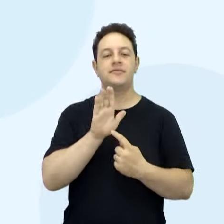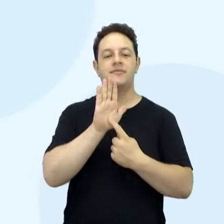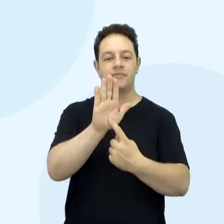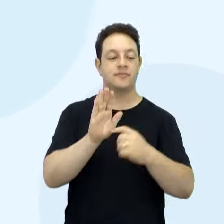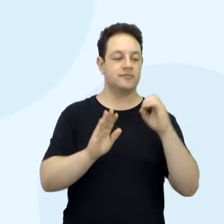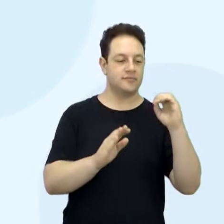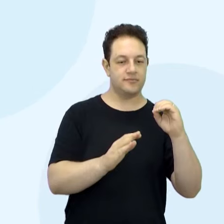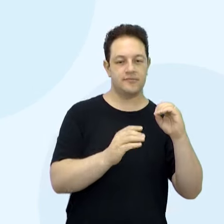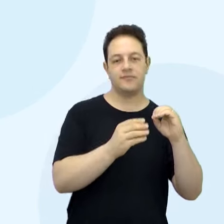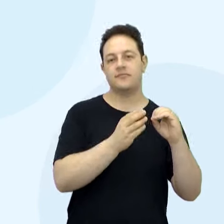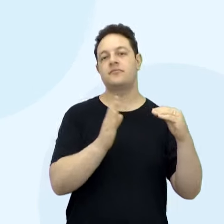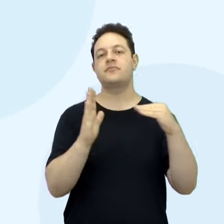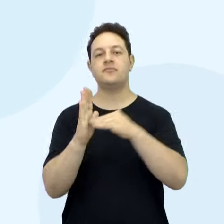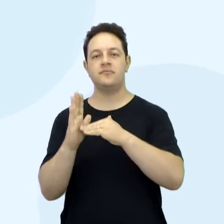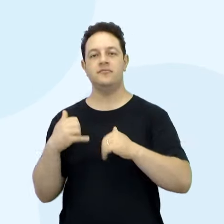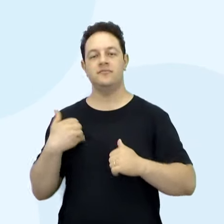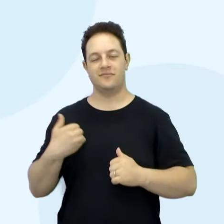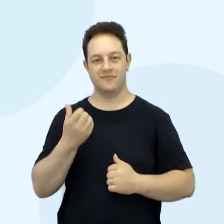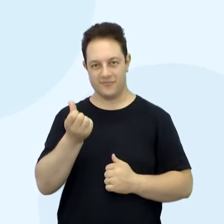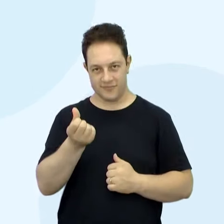de 0 a 6 anos.